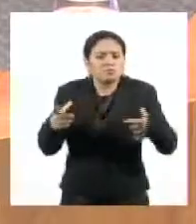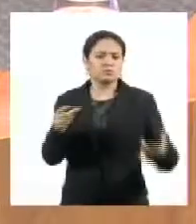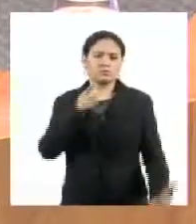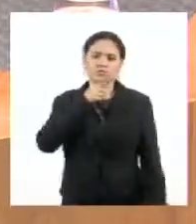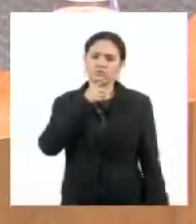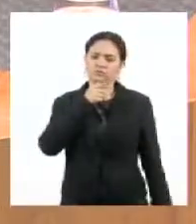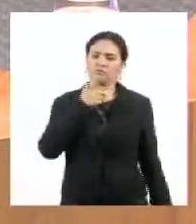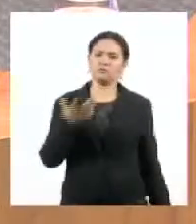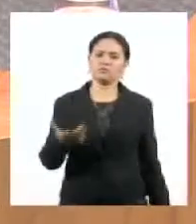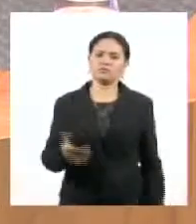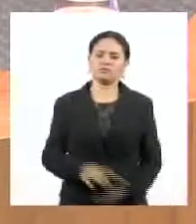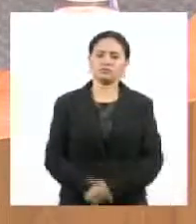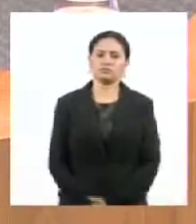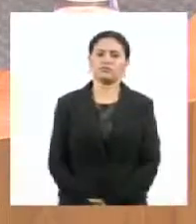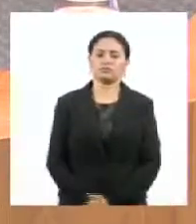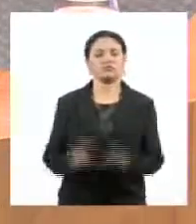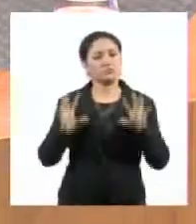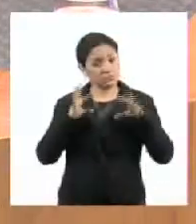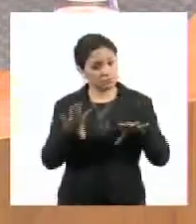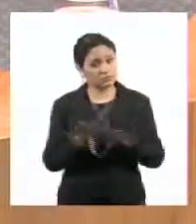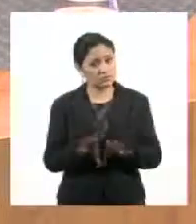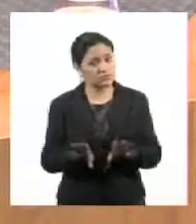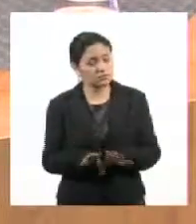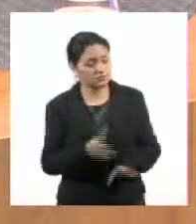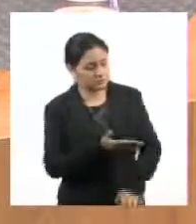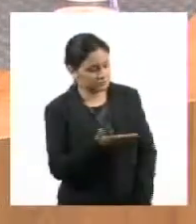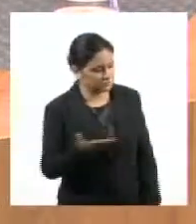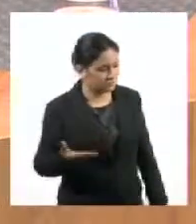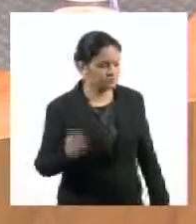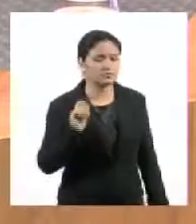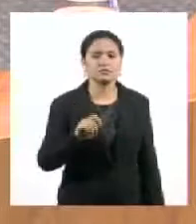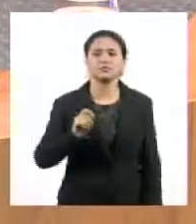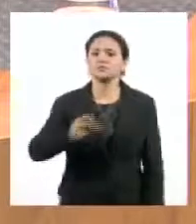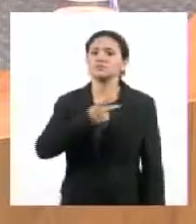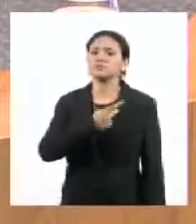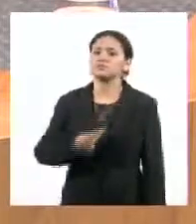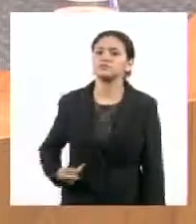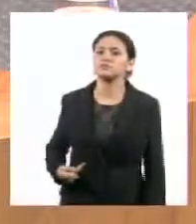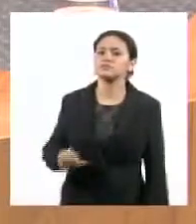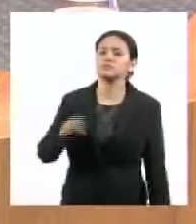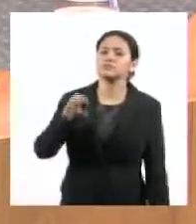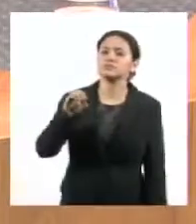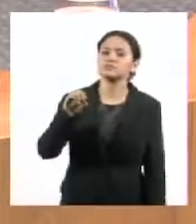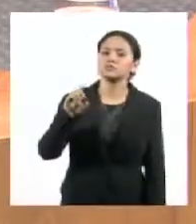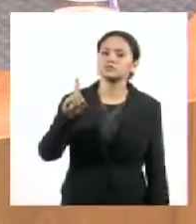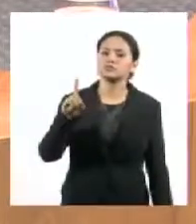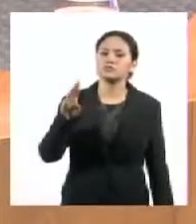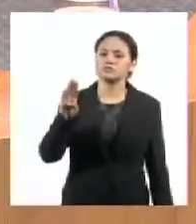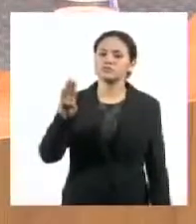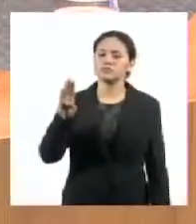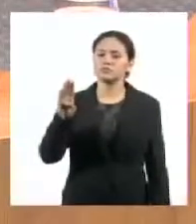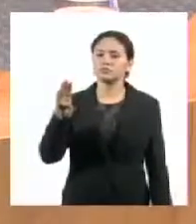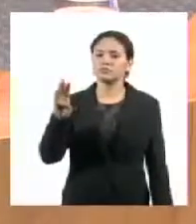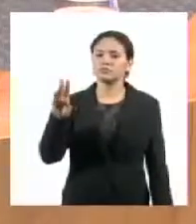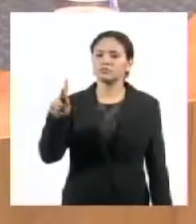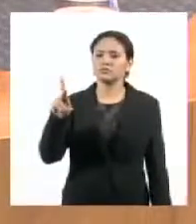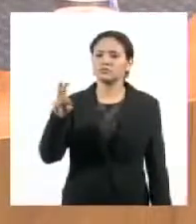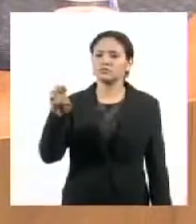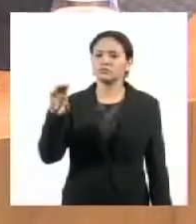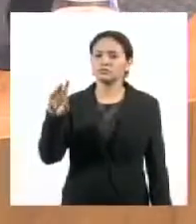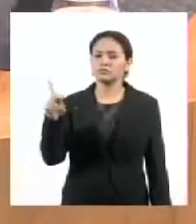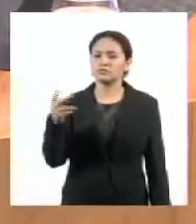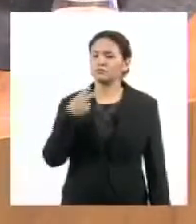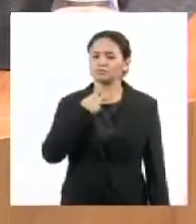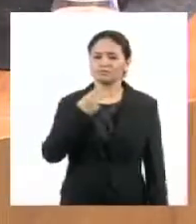E chama a atenção também, senhores e senhores, que o presidente da Odebrecht não podia se fazer presente na audiência pública, pois